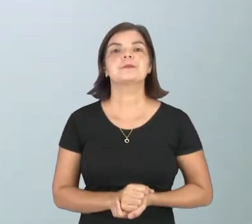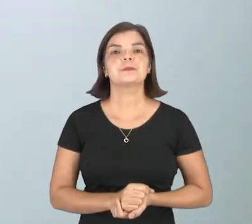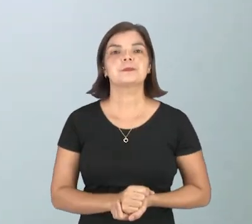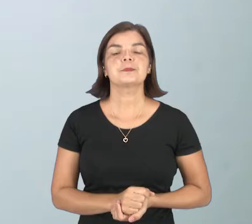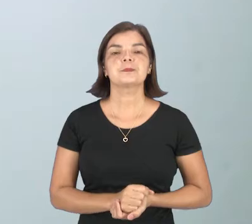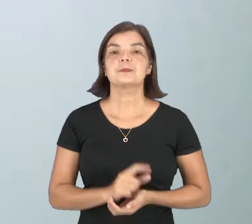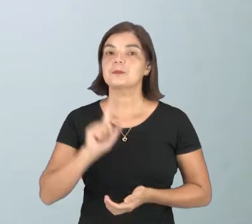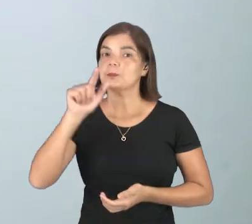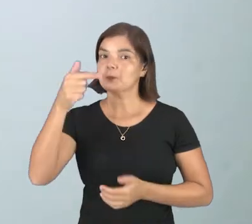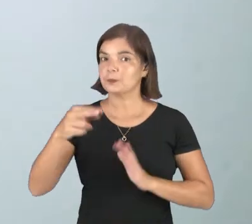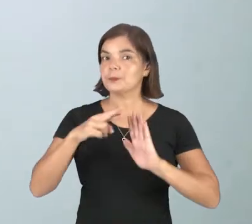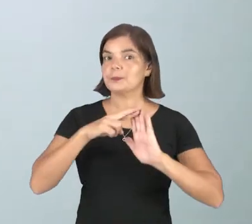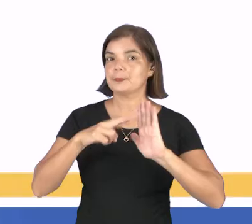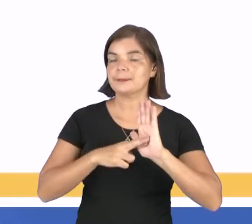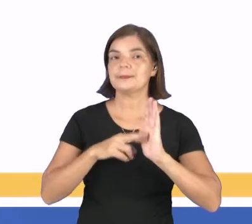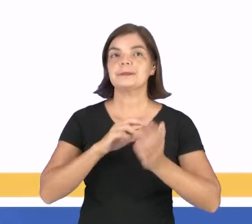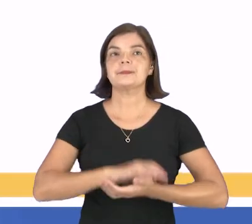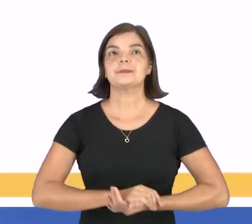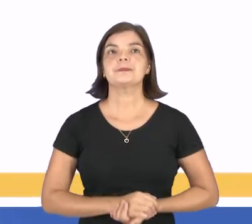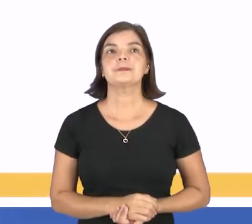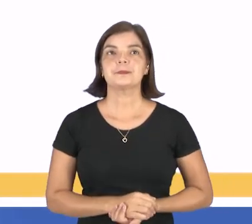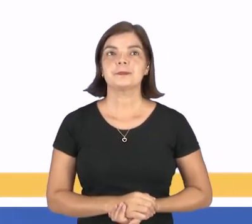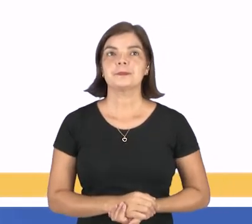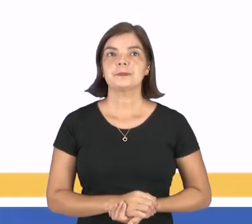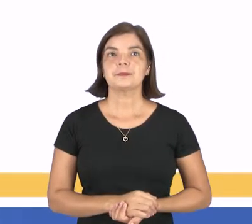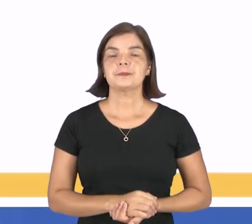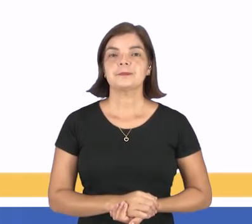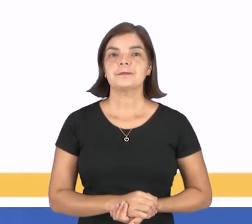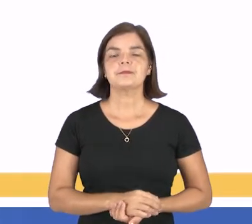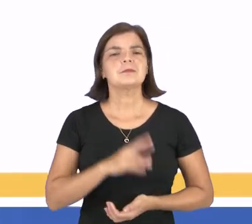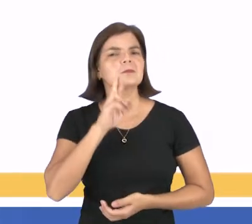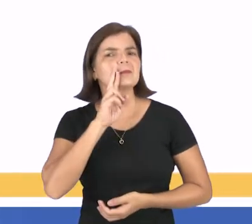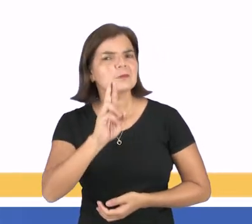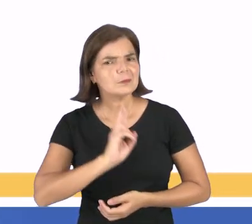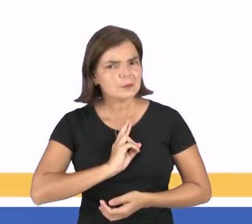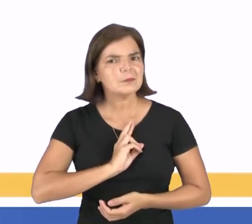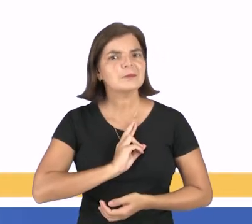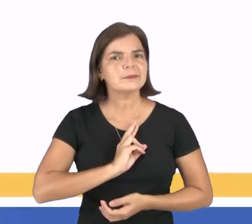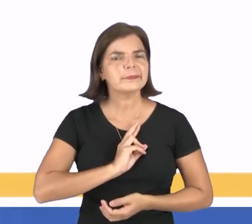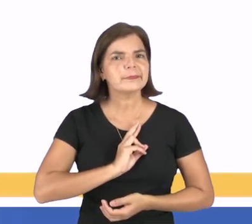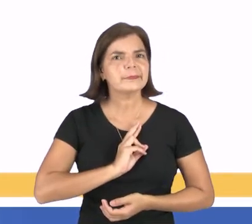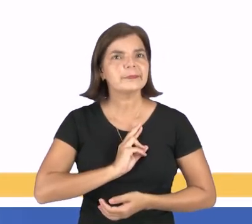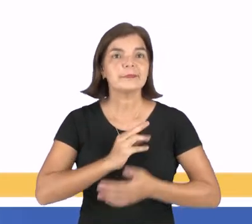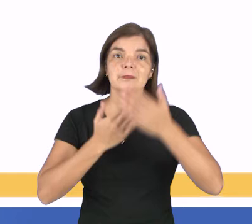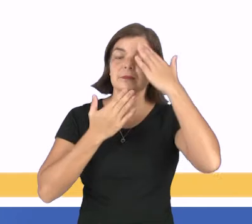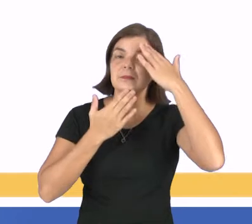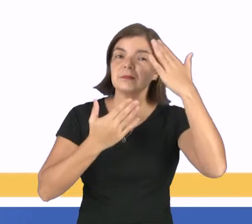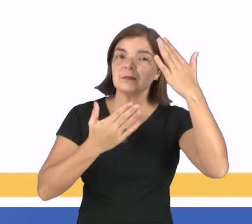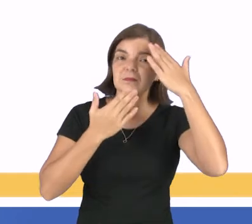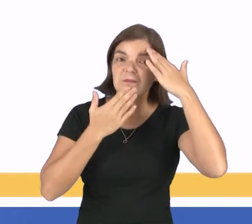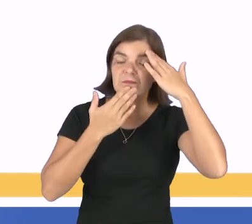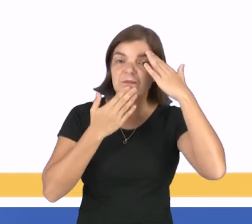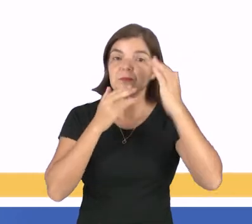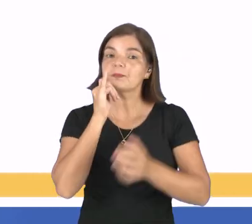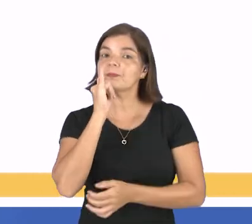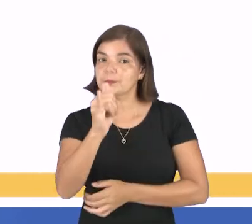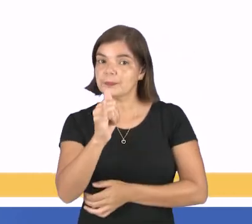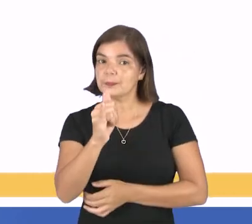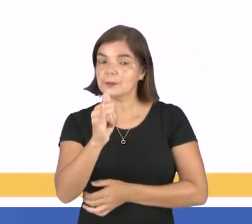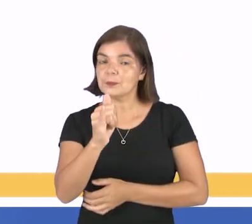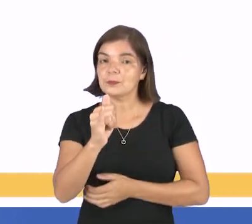agora a outra regra de concordância? Me responda. Ao agradecer, você